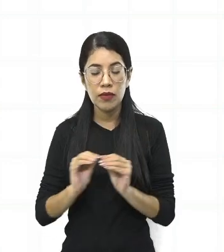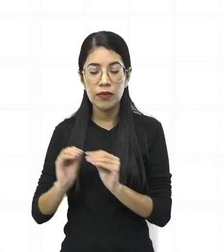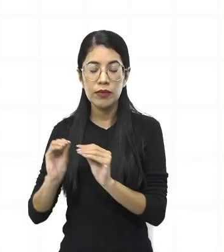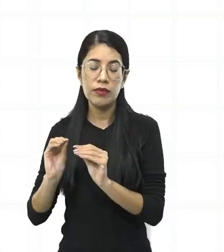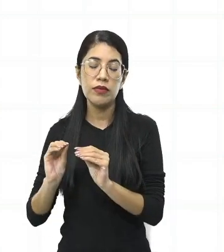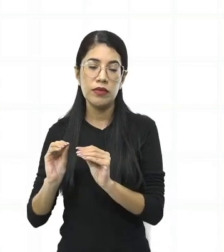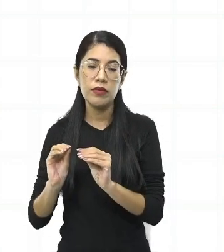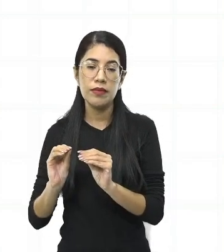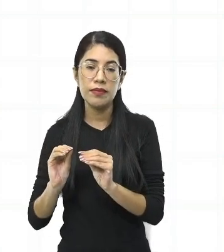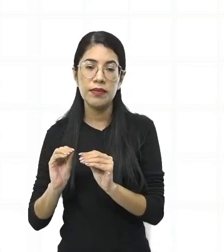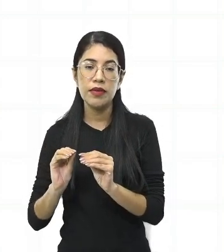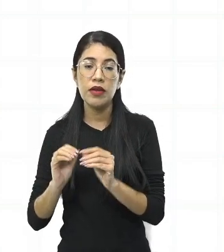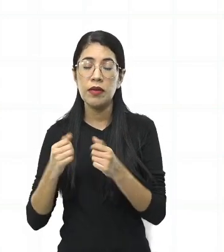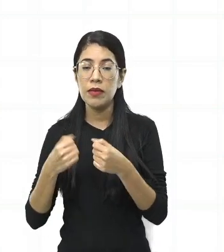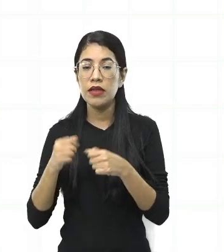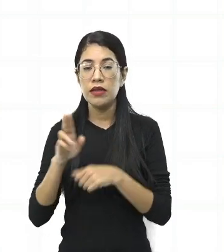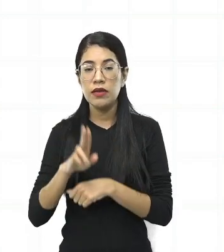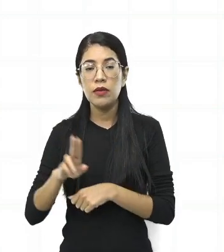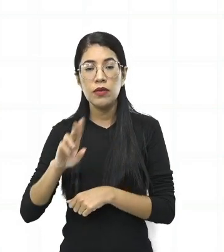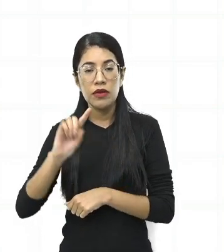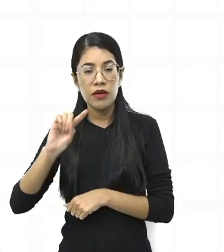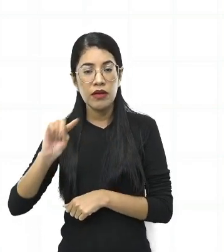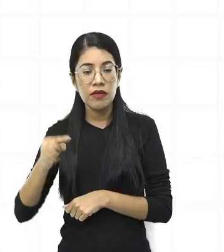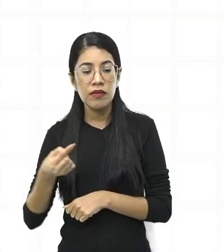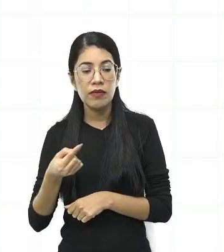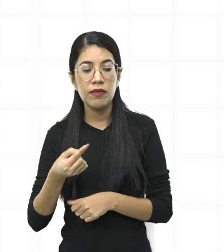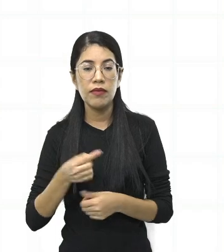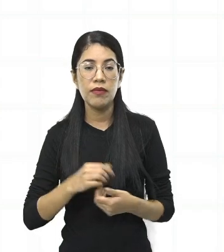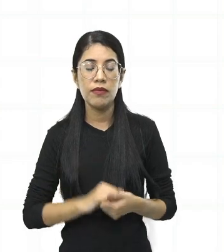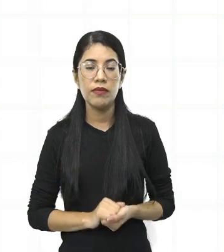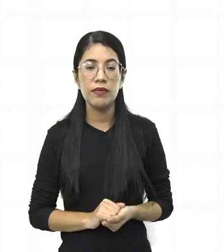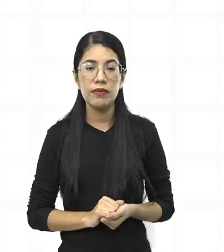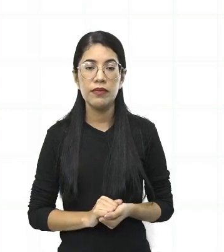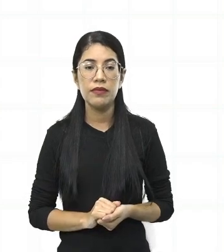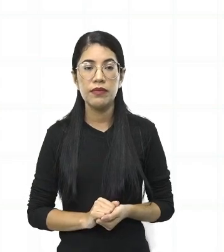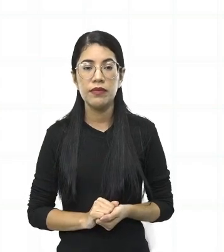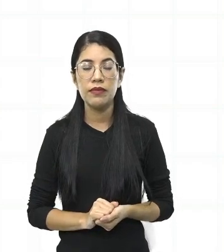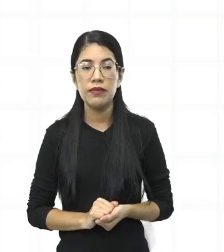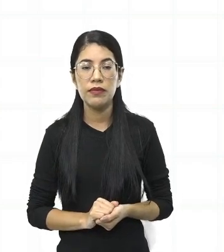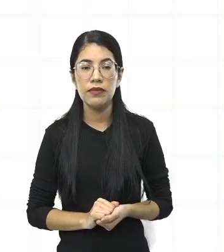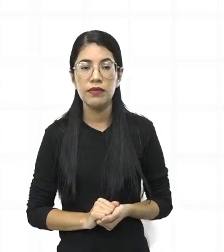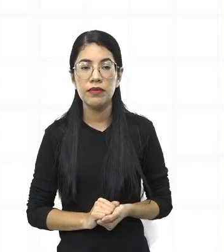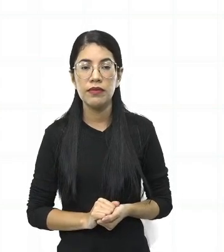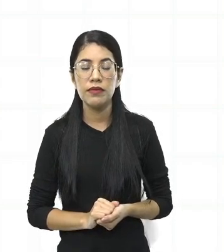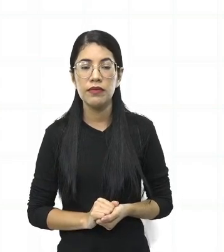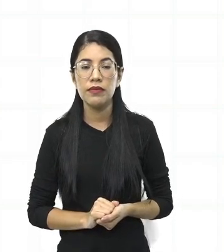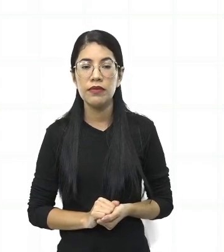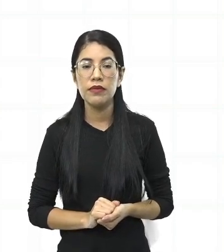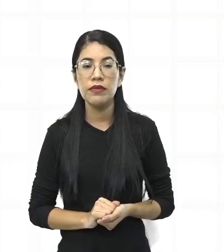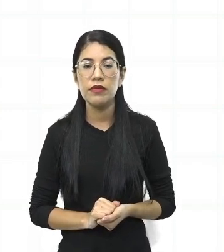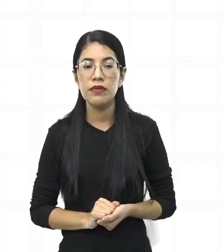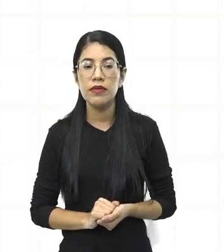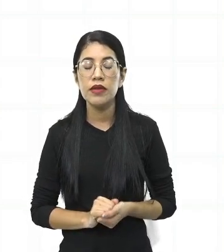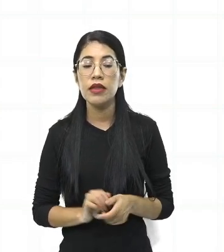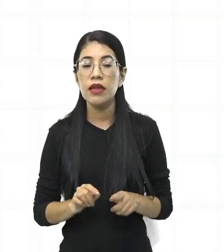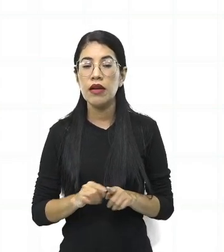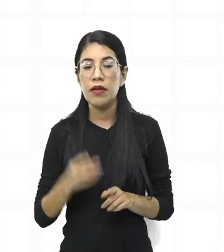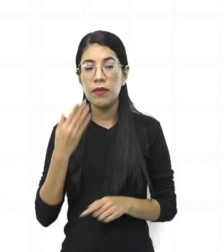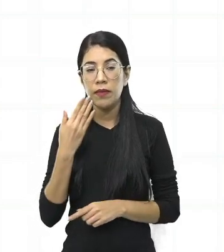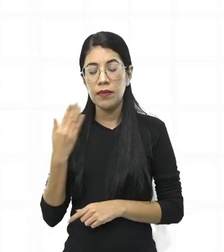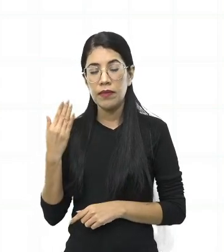deslocou. Então, eu tenho que colocar o quê? A vírgula. Vamos para o nosso outro exemplo. A